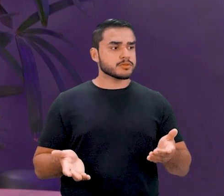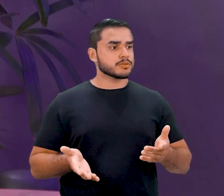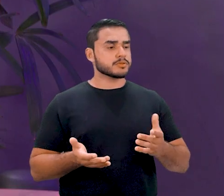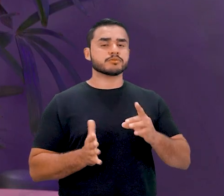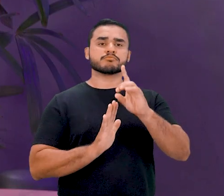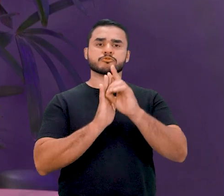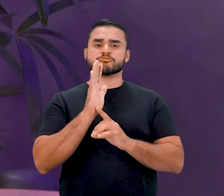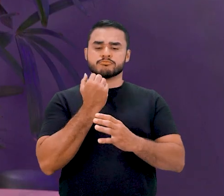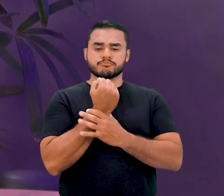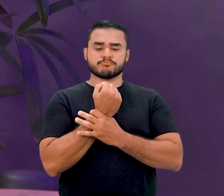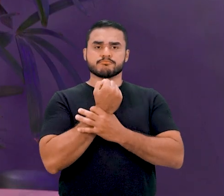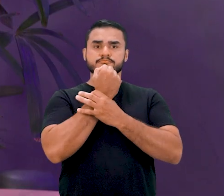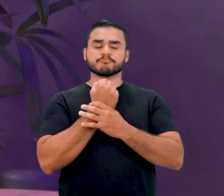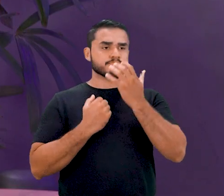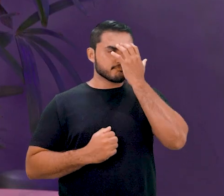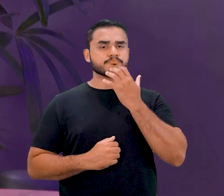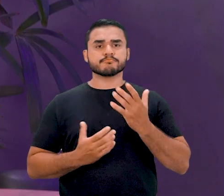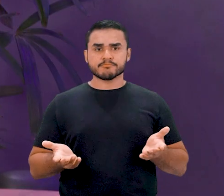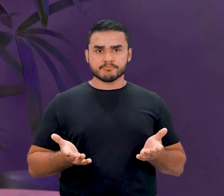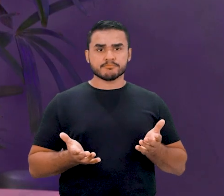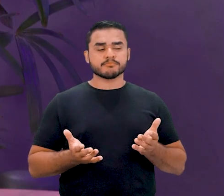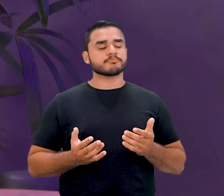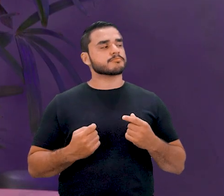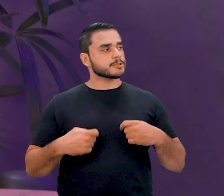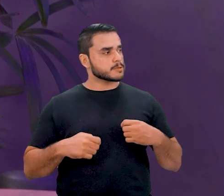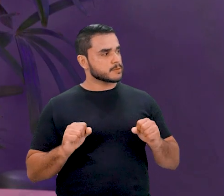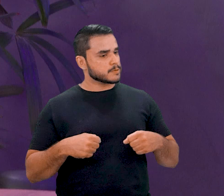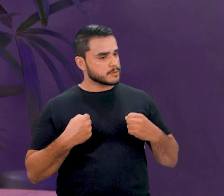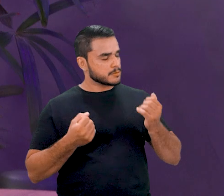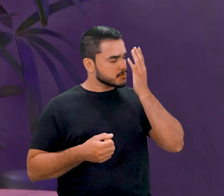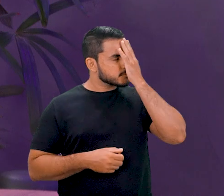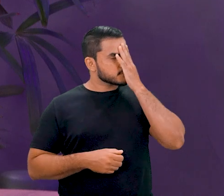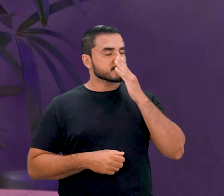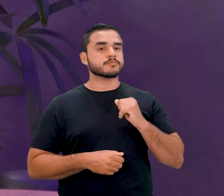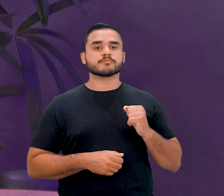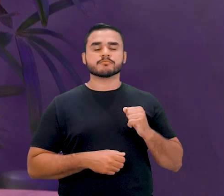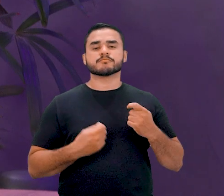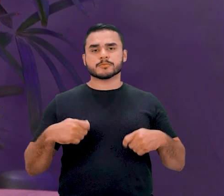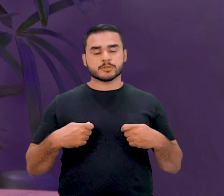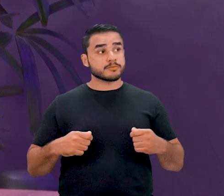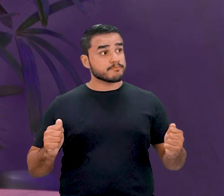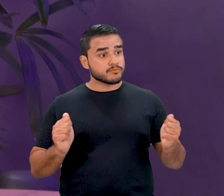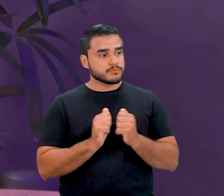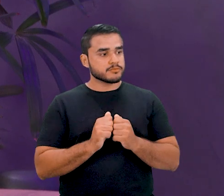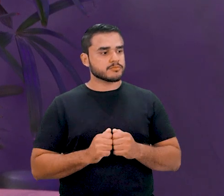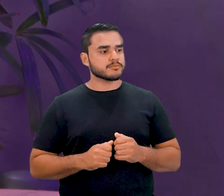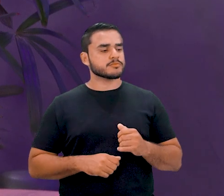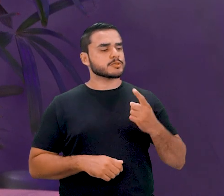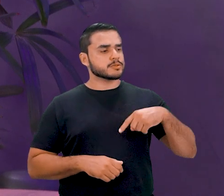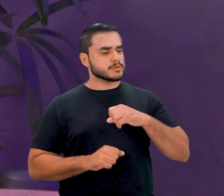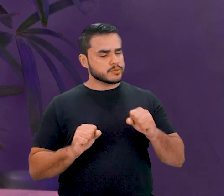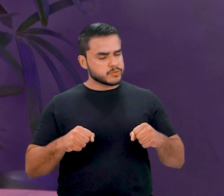garantido a ser escutado. Então, eu acho que é um trabalho que precisa de muitas mãos, de muitos